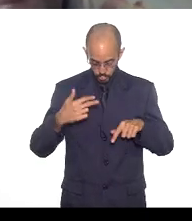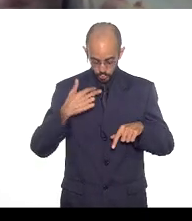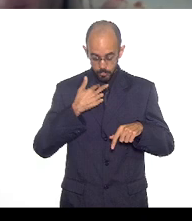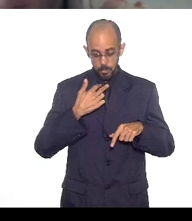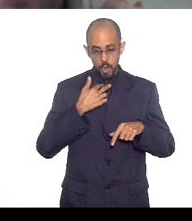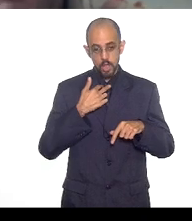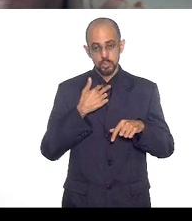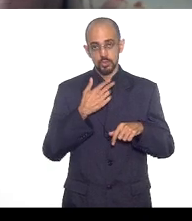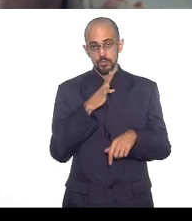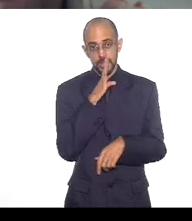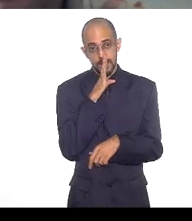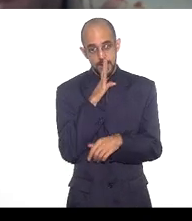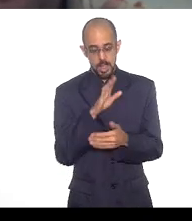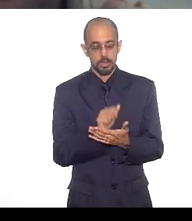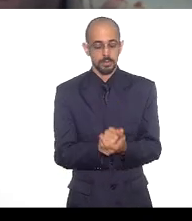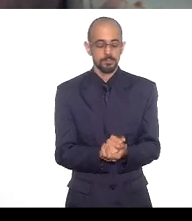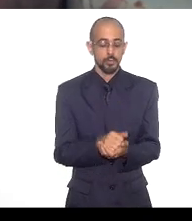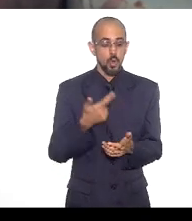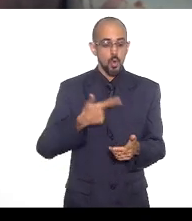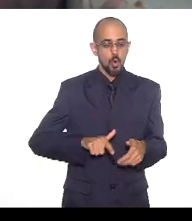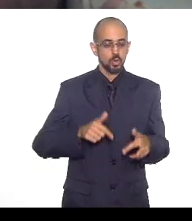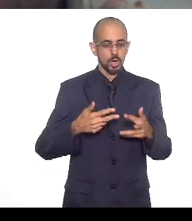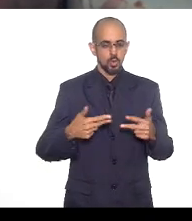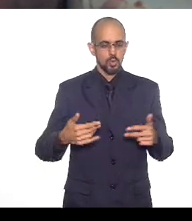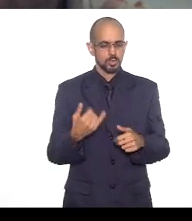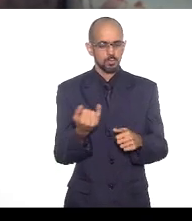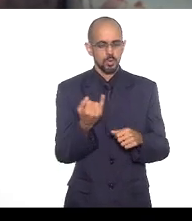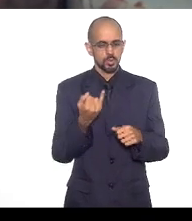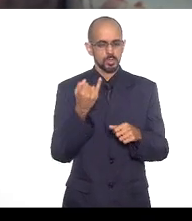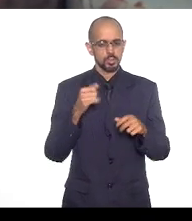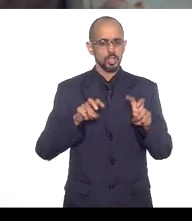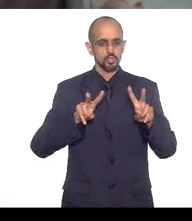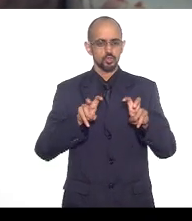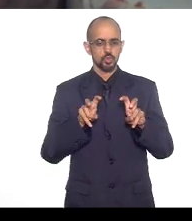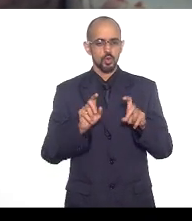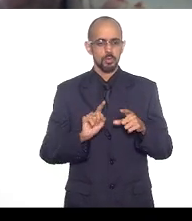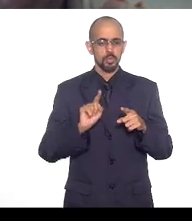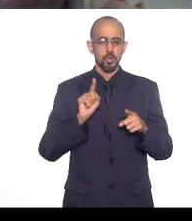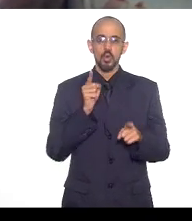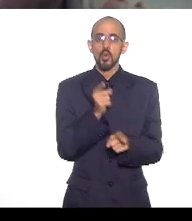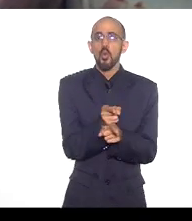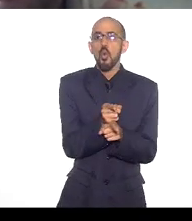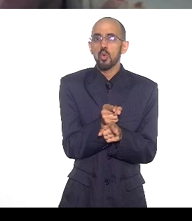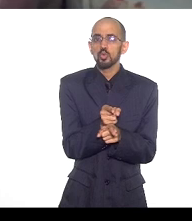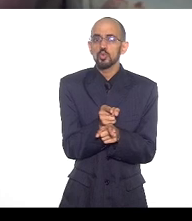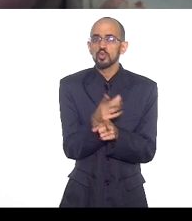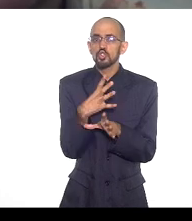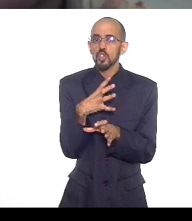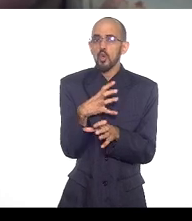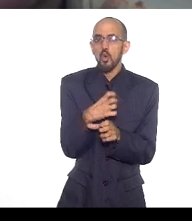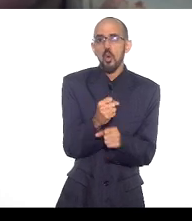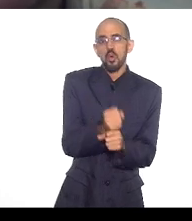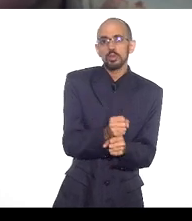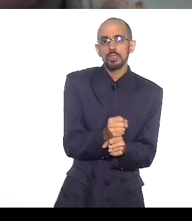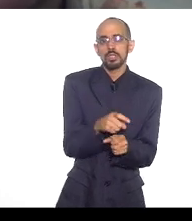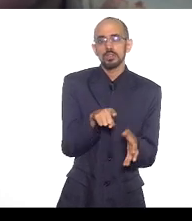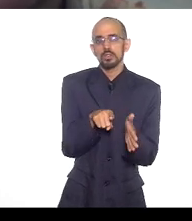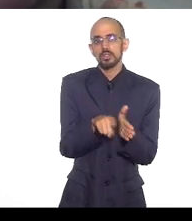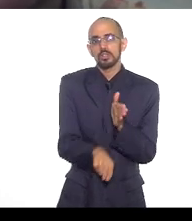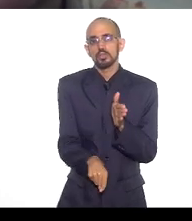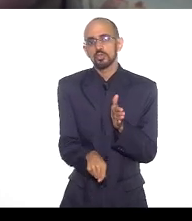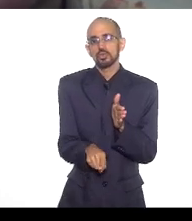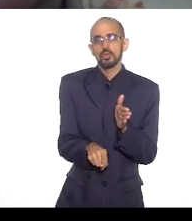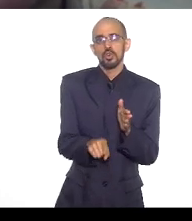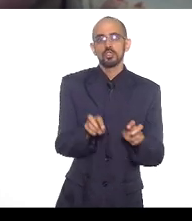aqui. Uma outra questão que se falou aqui foi do encontro de contas das deduções relativas